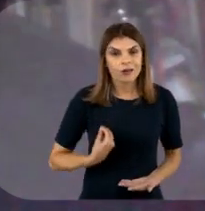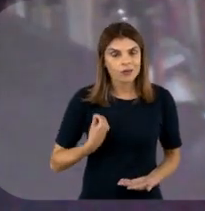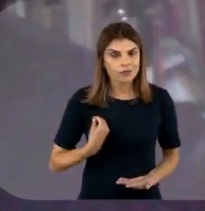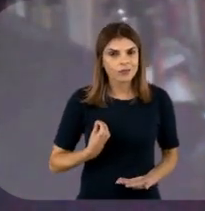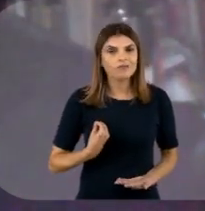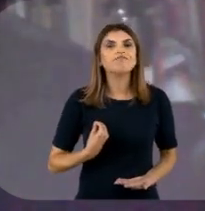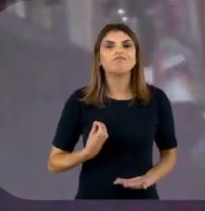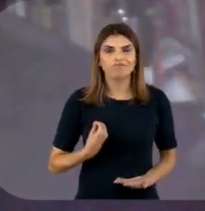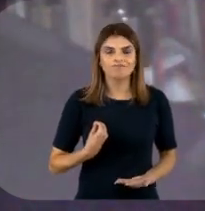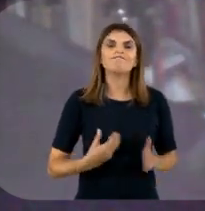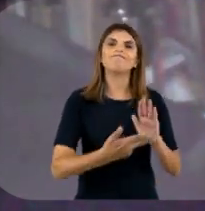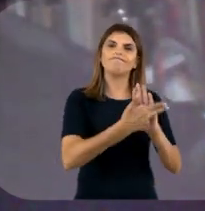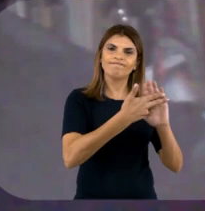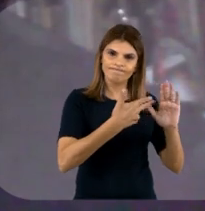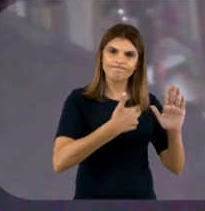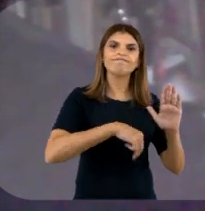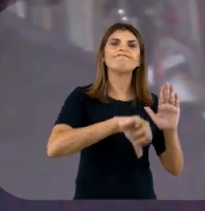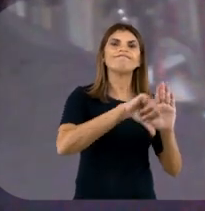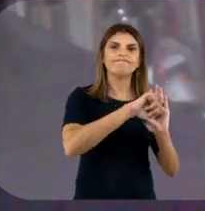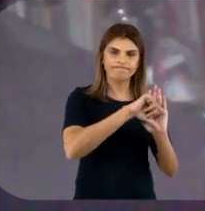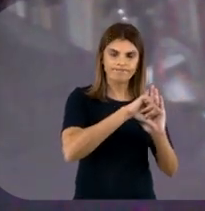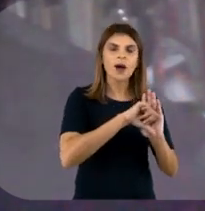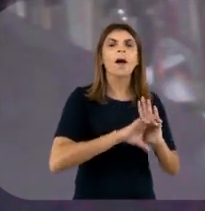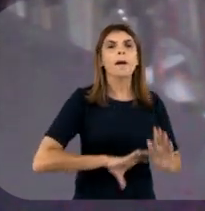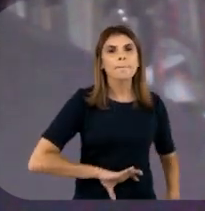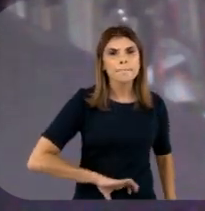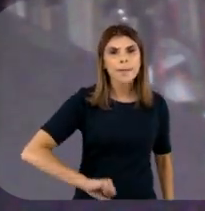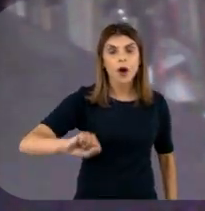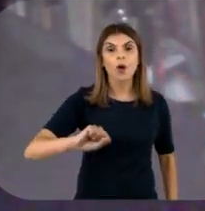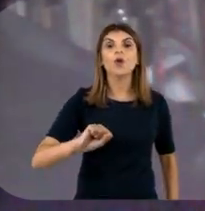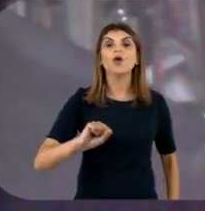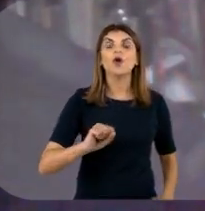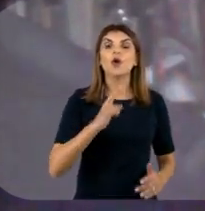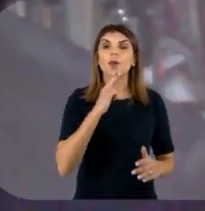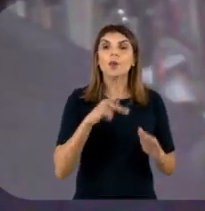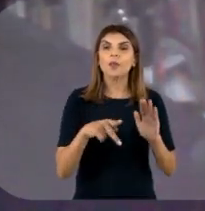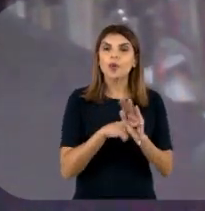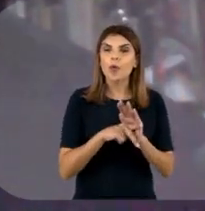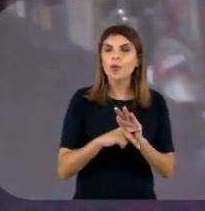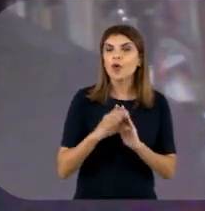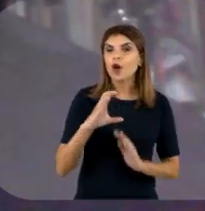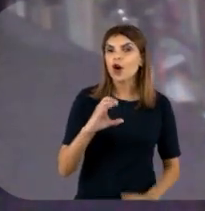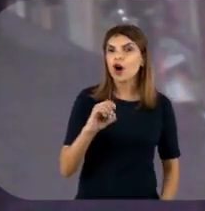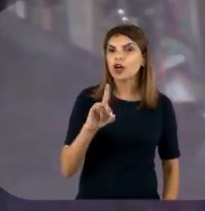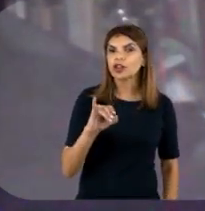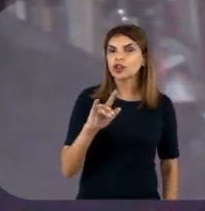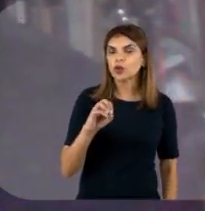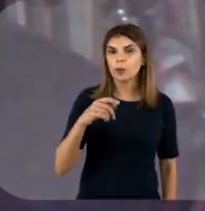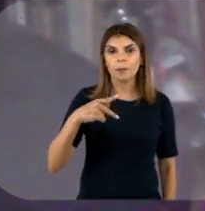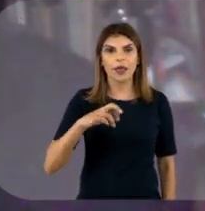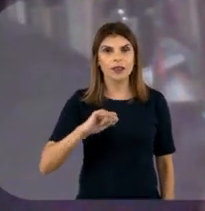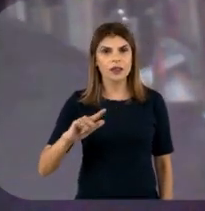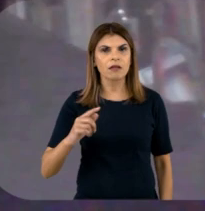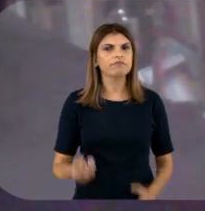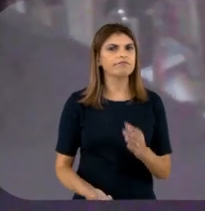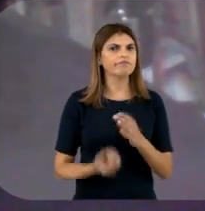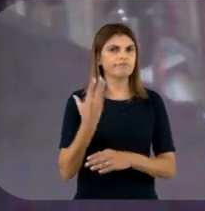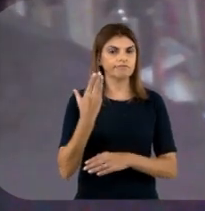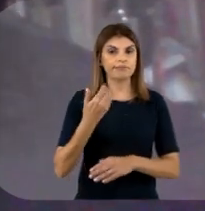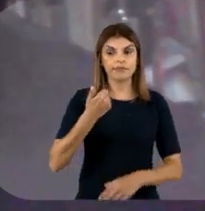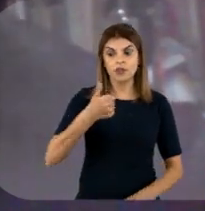atualmente criminaliza o abortamento no seu Código Penal, que está em vigência